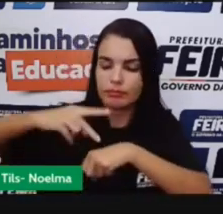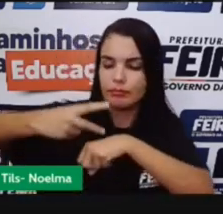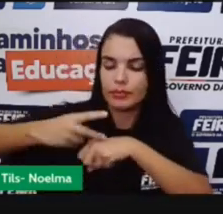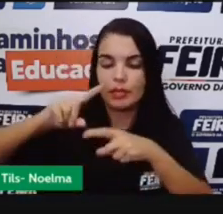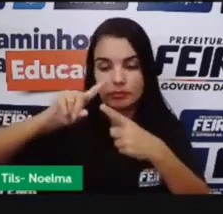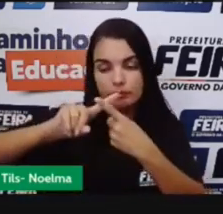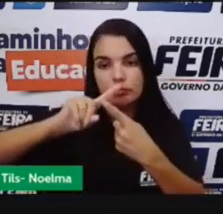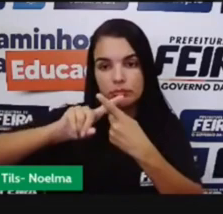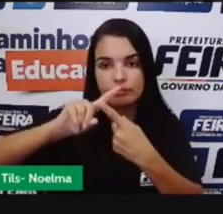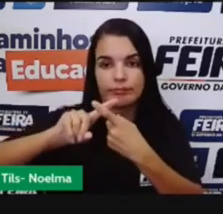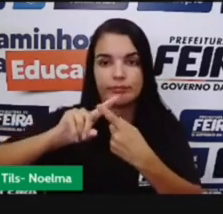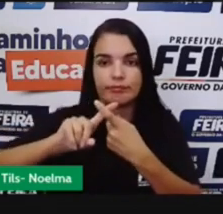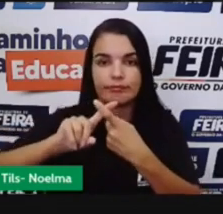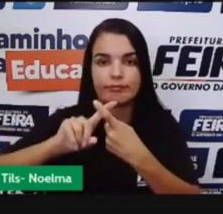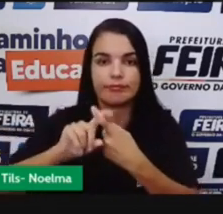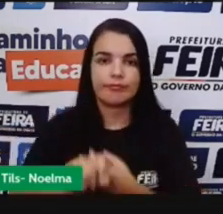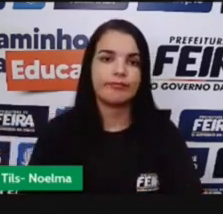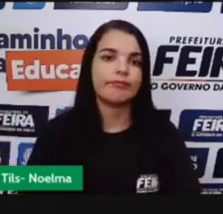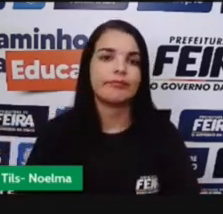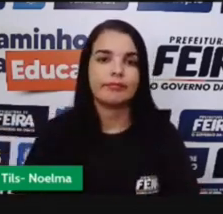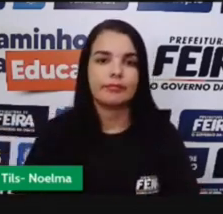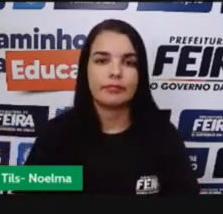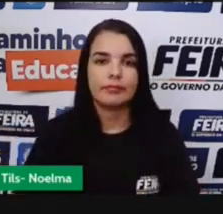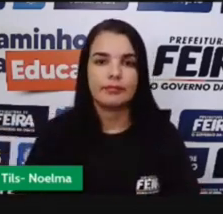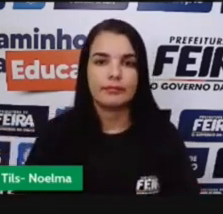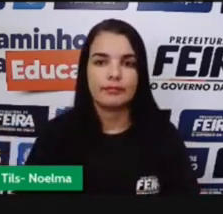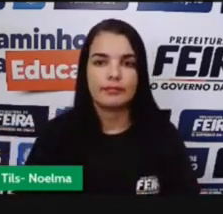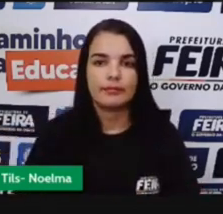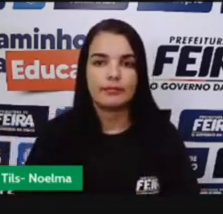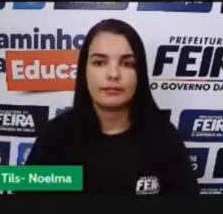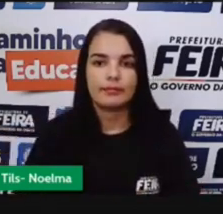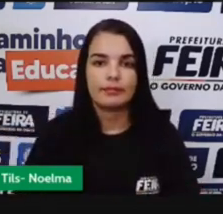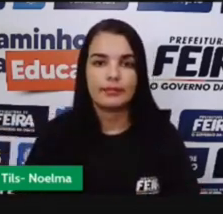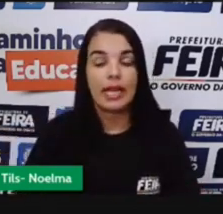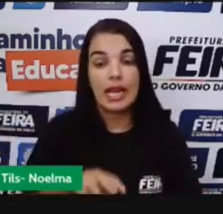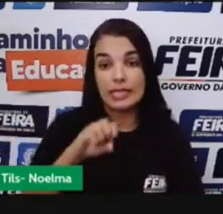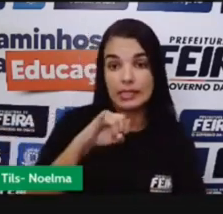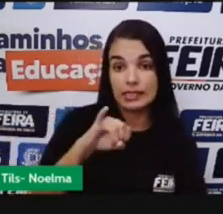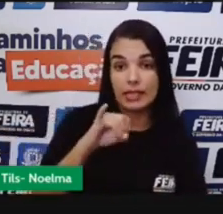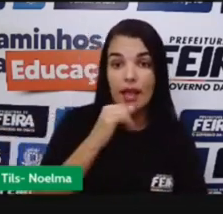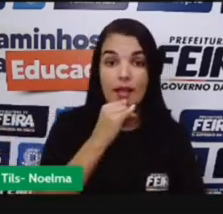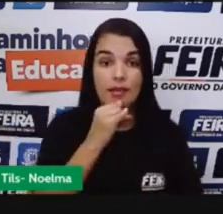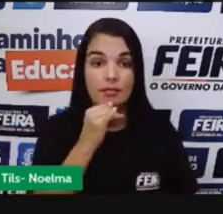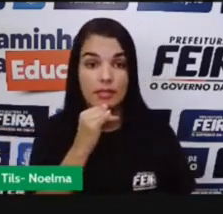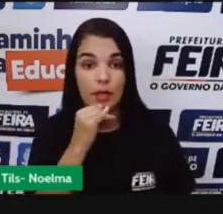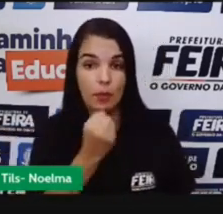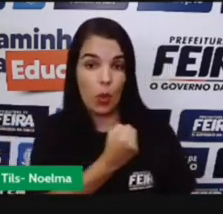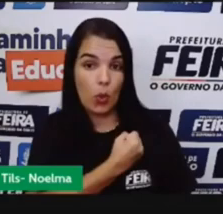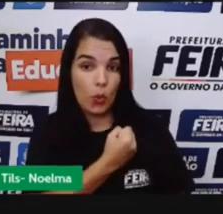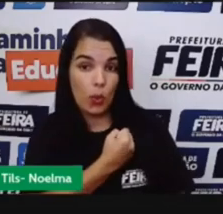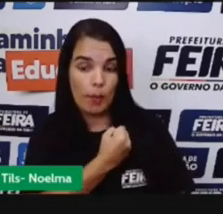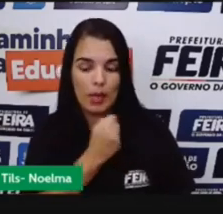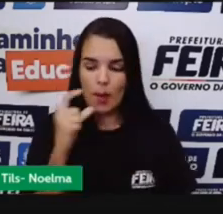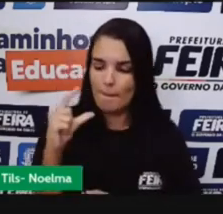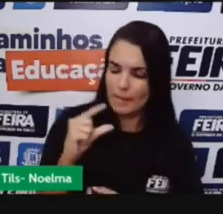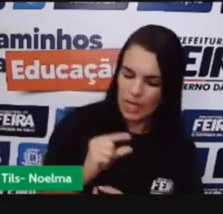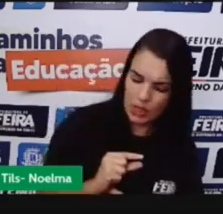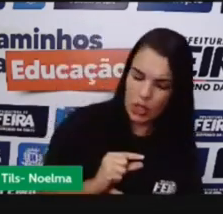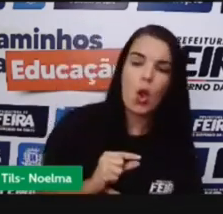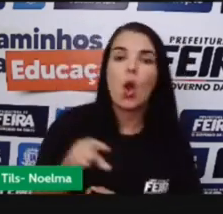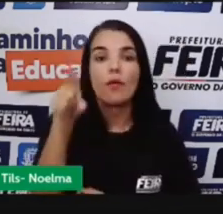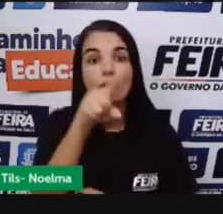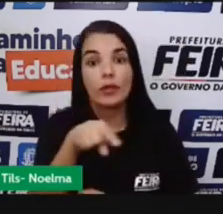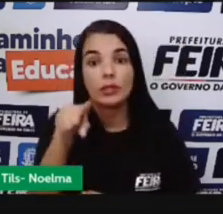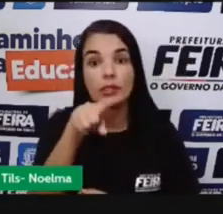é uma operação inversa à divisão. Caso o número seja menor do que o dividendo, vocês